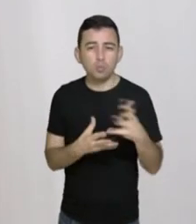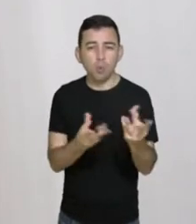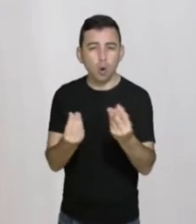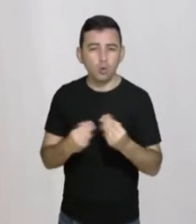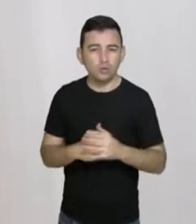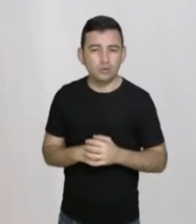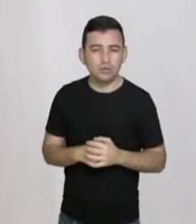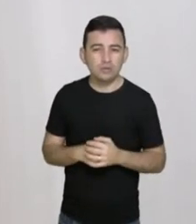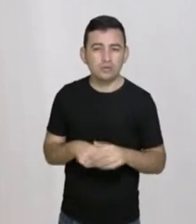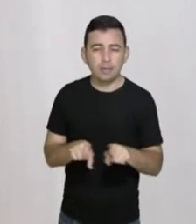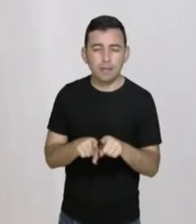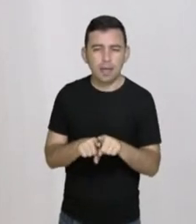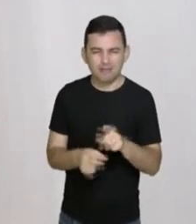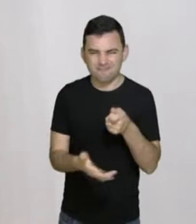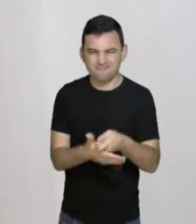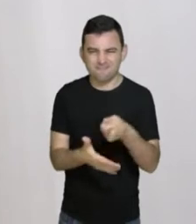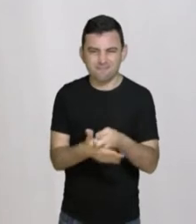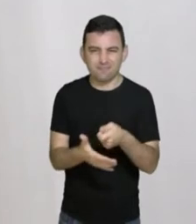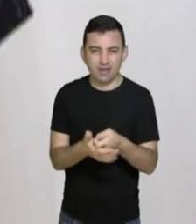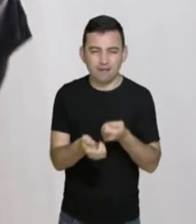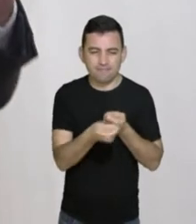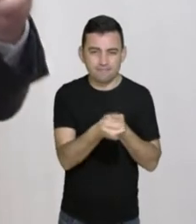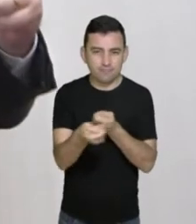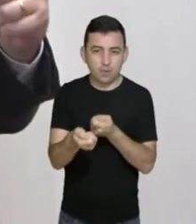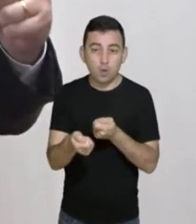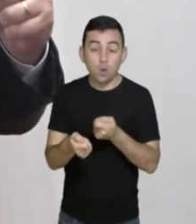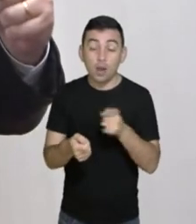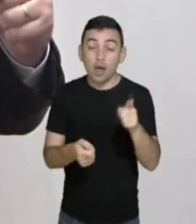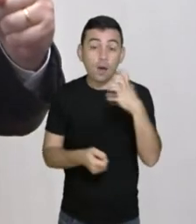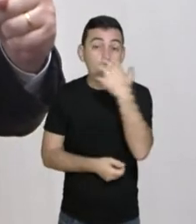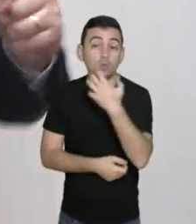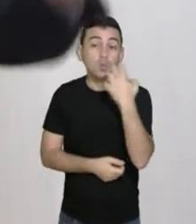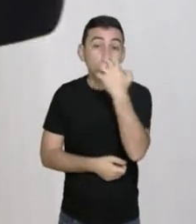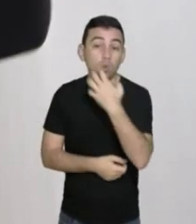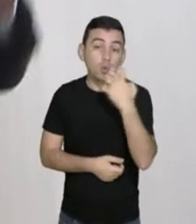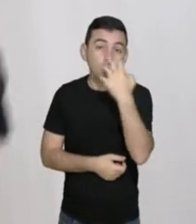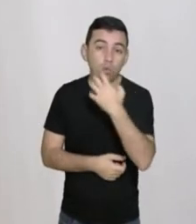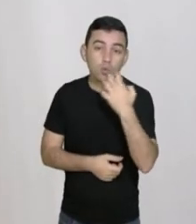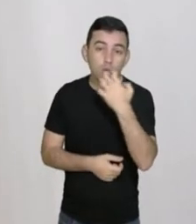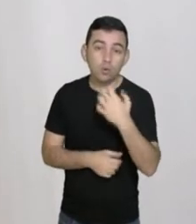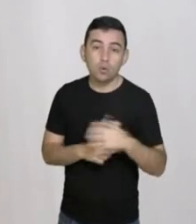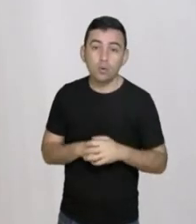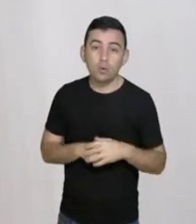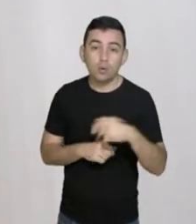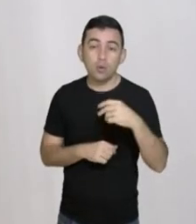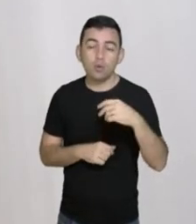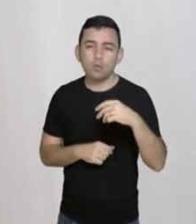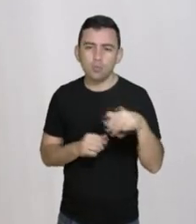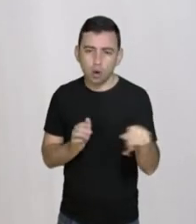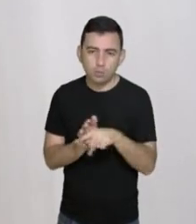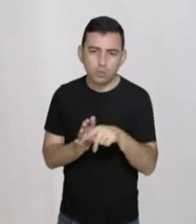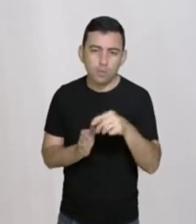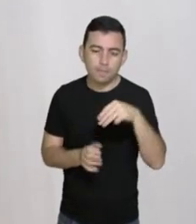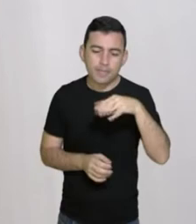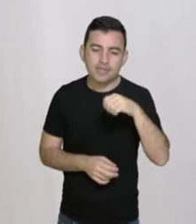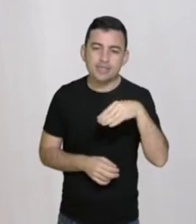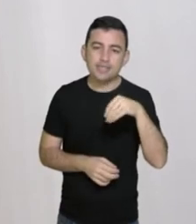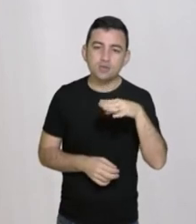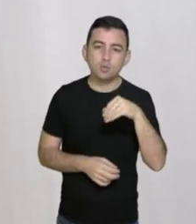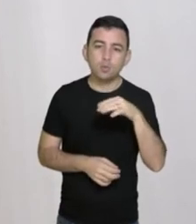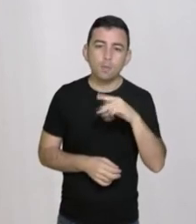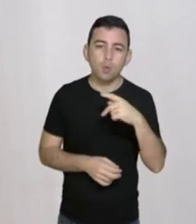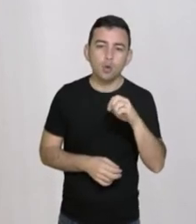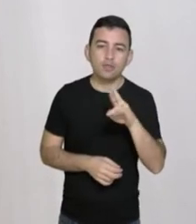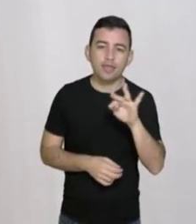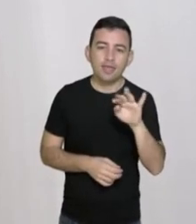ameaçando prender o cantor da porteira, do menino da porteira, o Sérgio